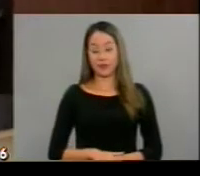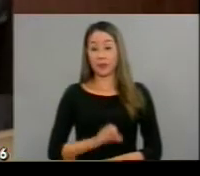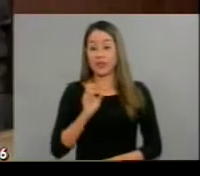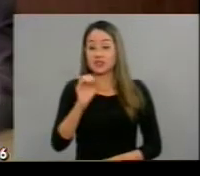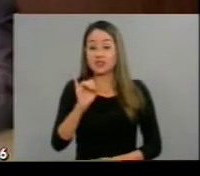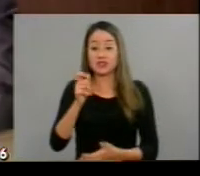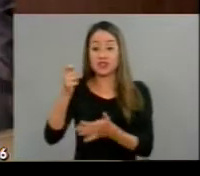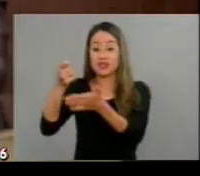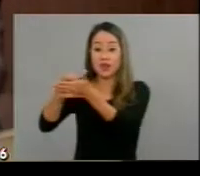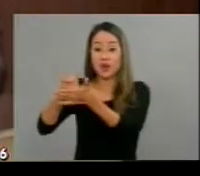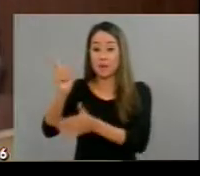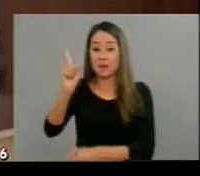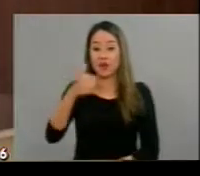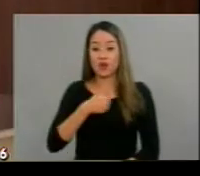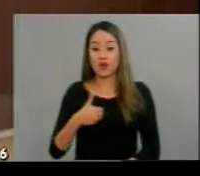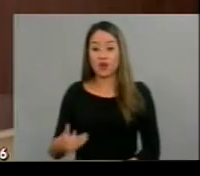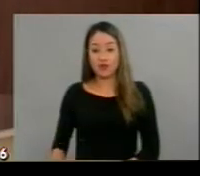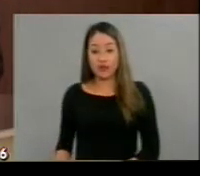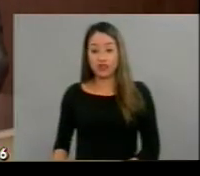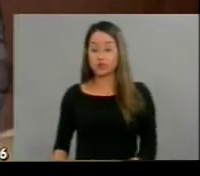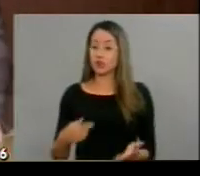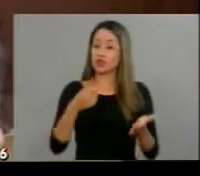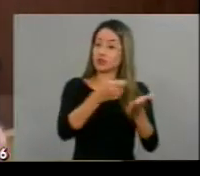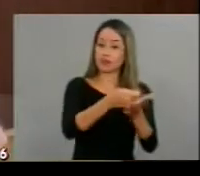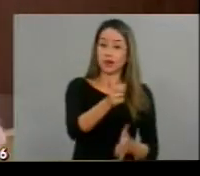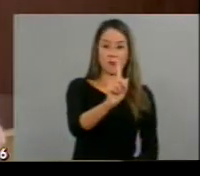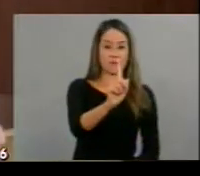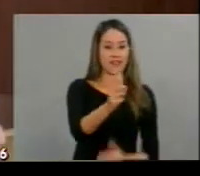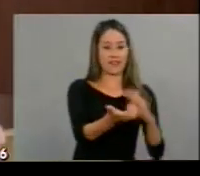Já dizia um liberal